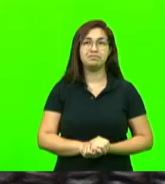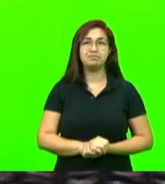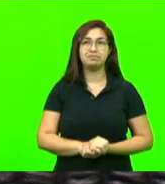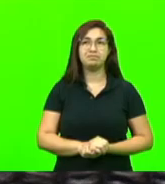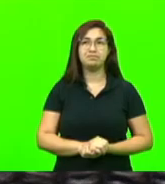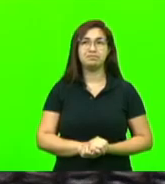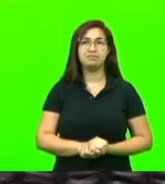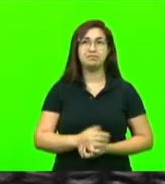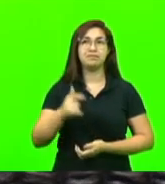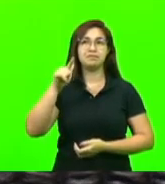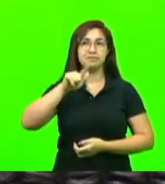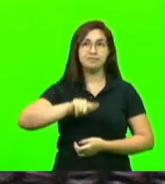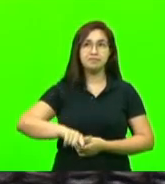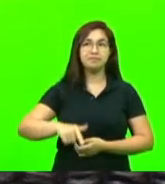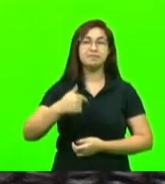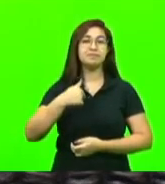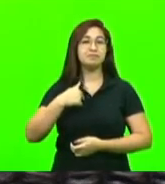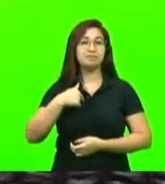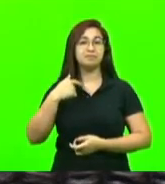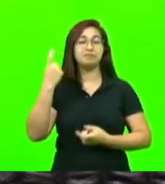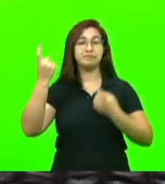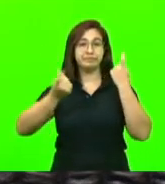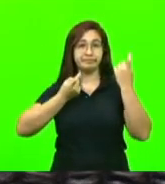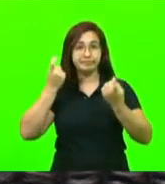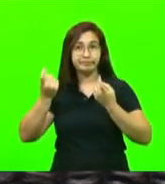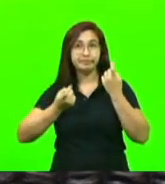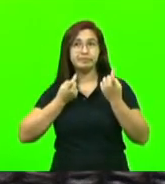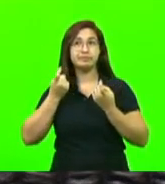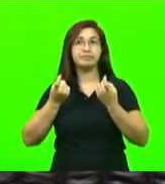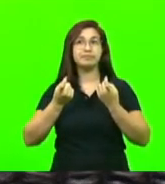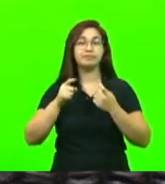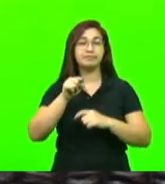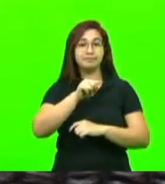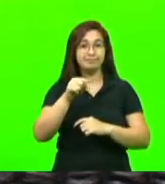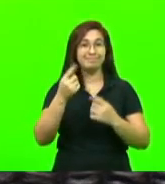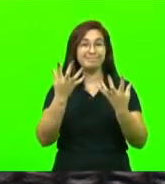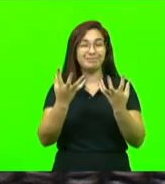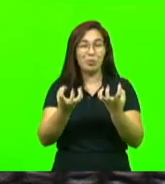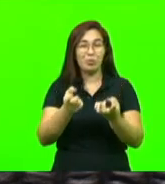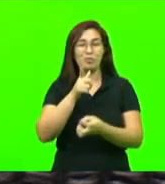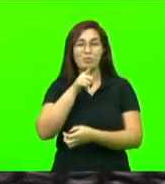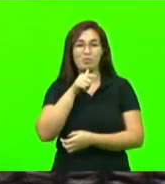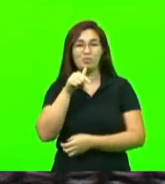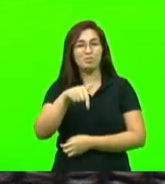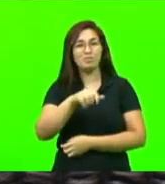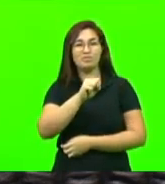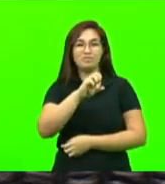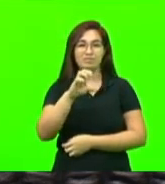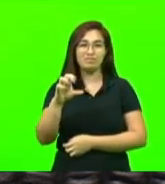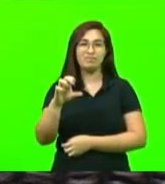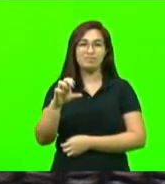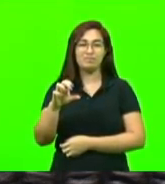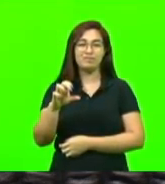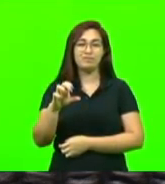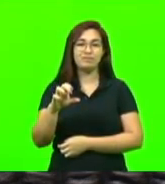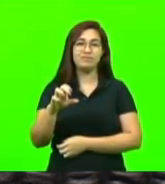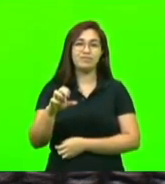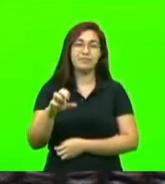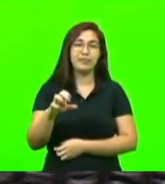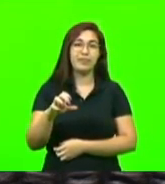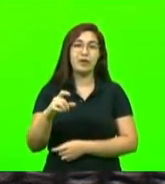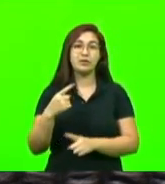mais uma vez, a minha preocupação em relação a essa estiagem que assola Santa Catarina, em que pese as chuvas